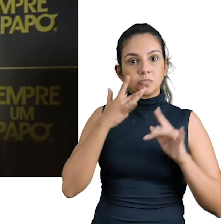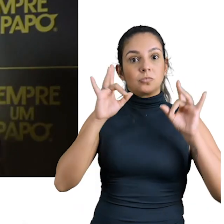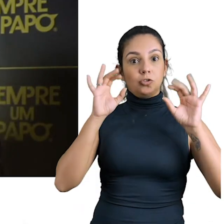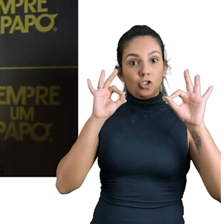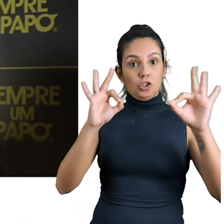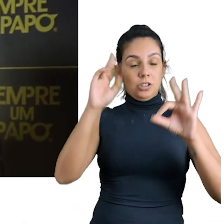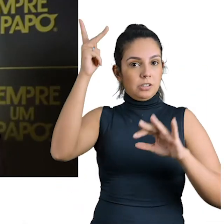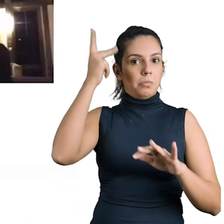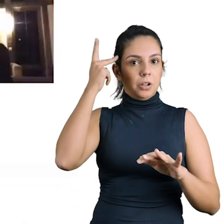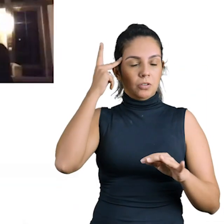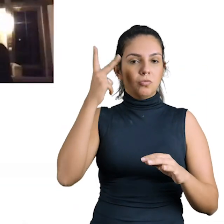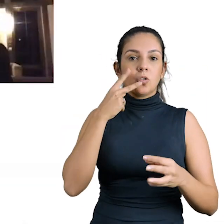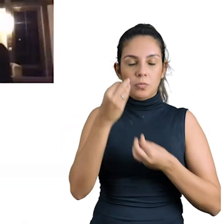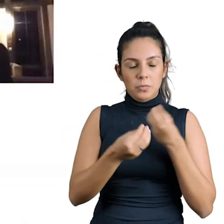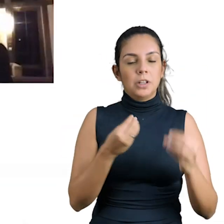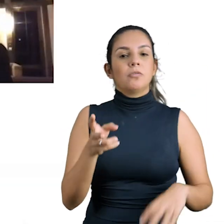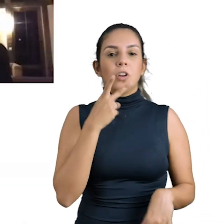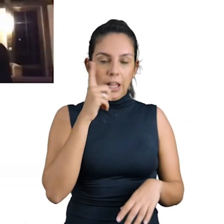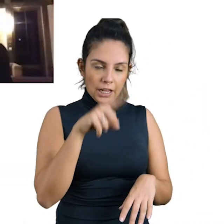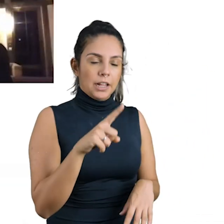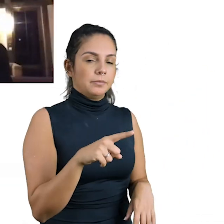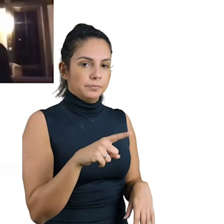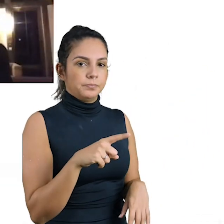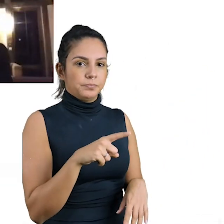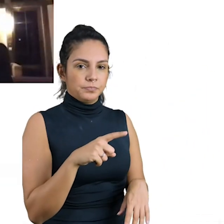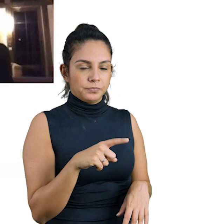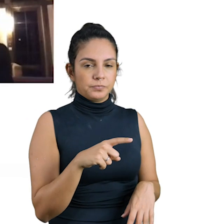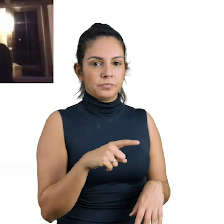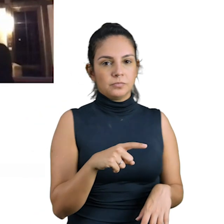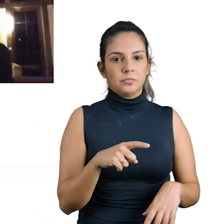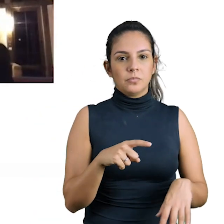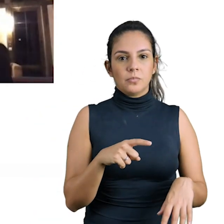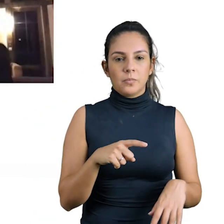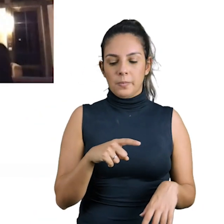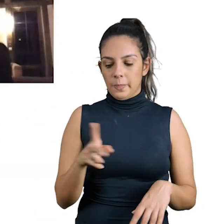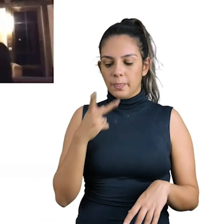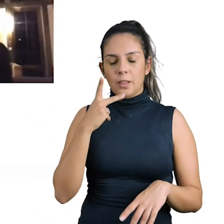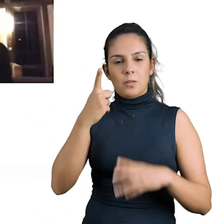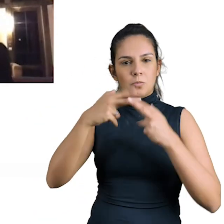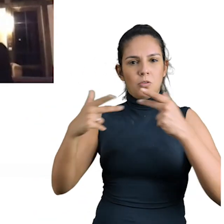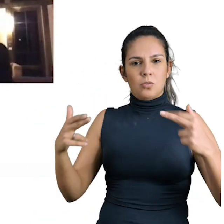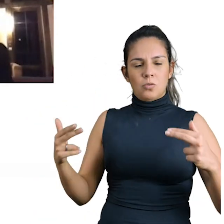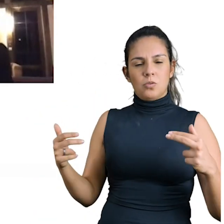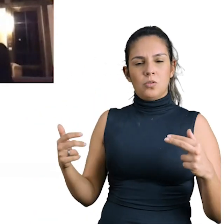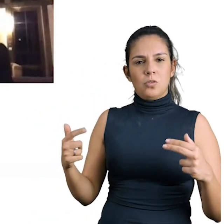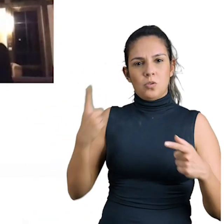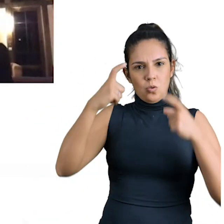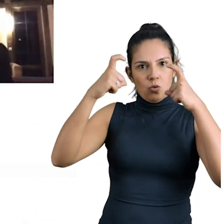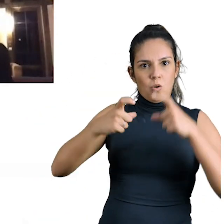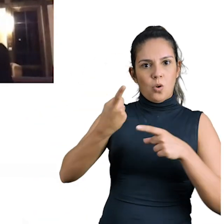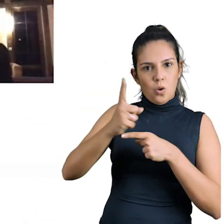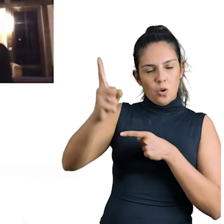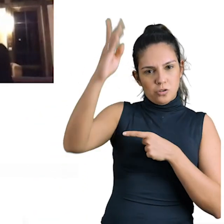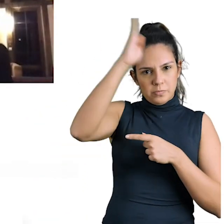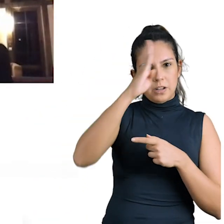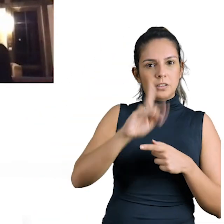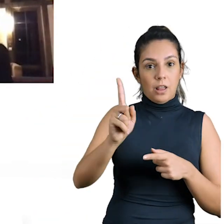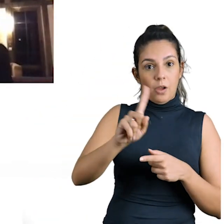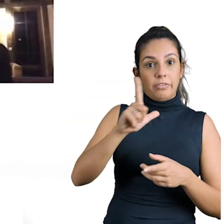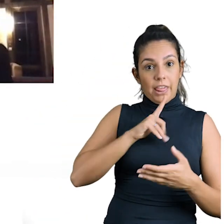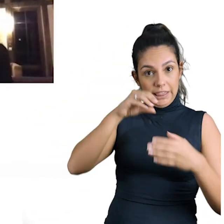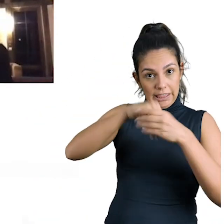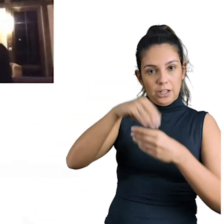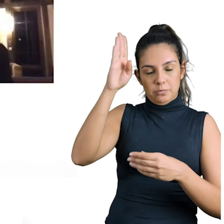chique de São Paulo? Como é que pode? Exatamente. Isso? Se você falar isso é coisa lá de uma coisa de um lugar longínquo do Brasil,